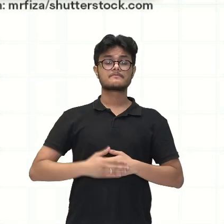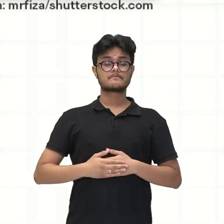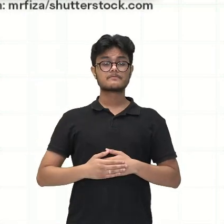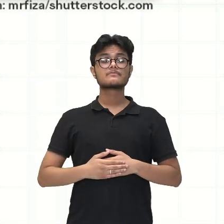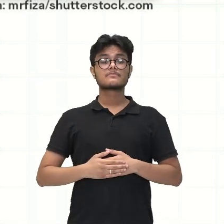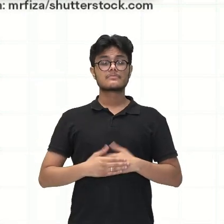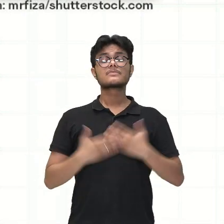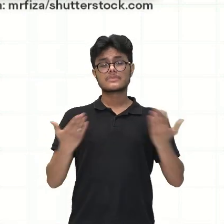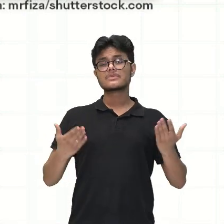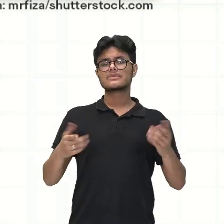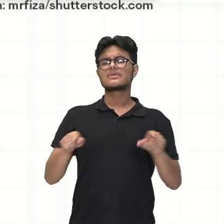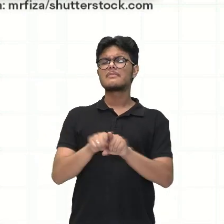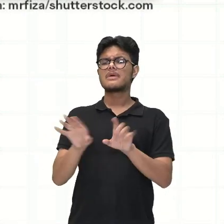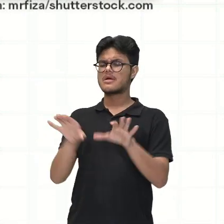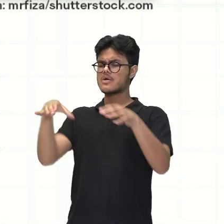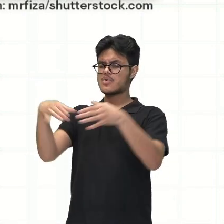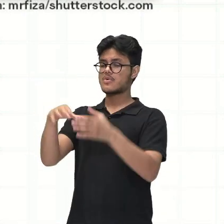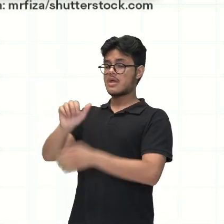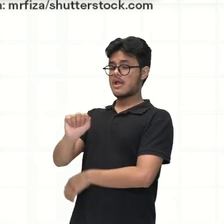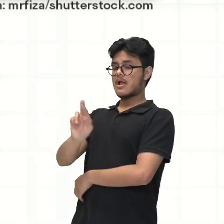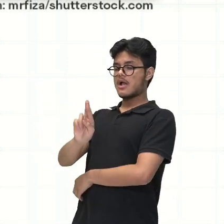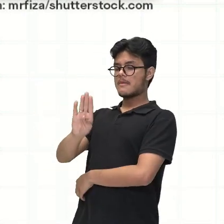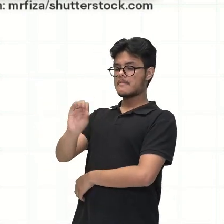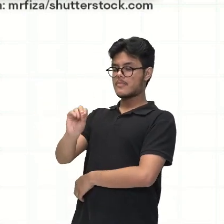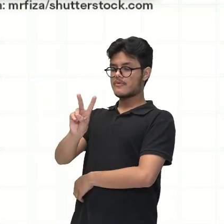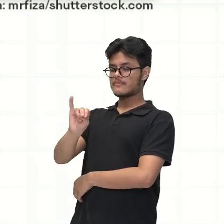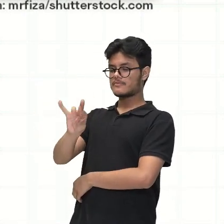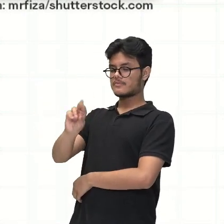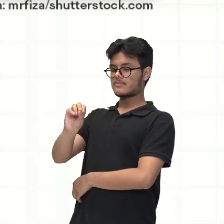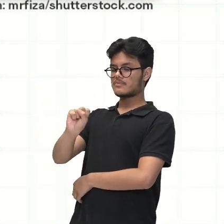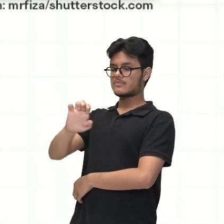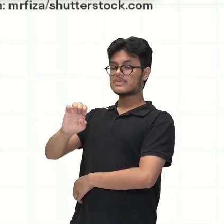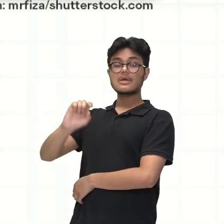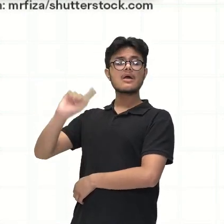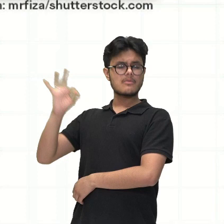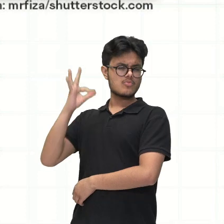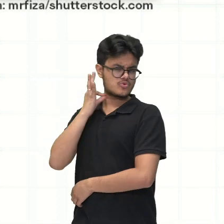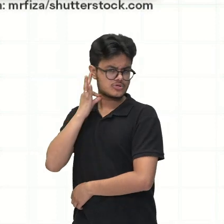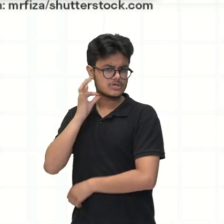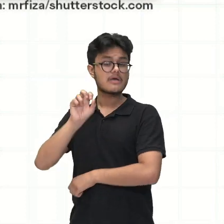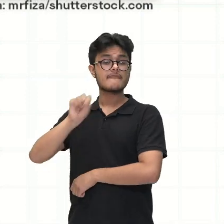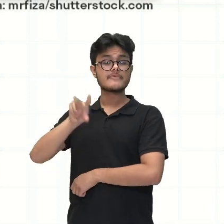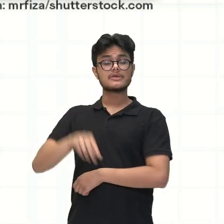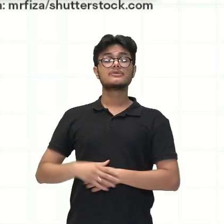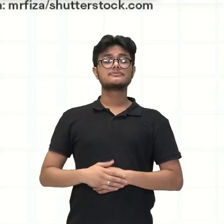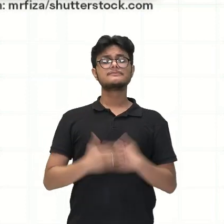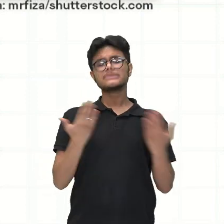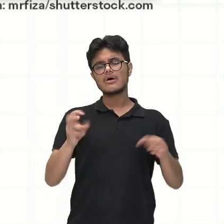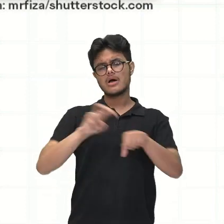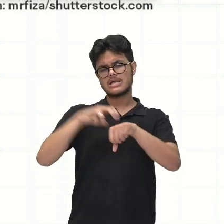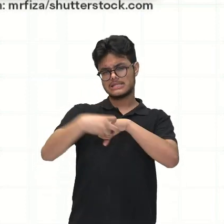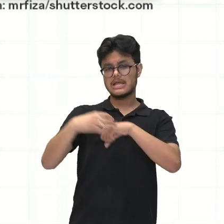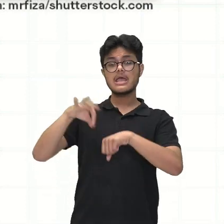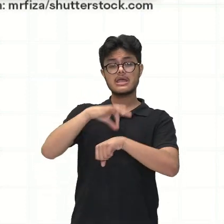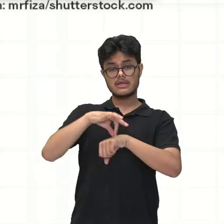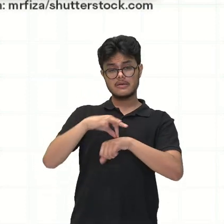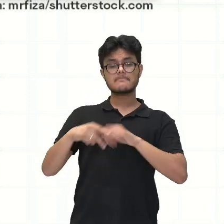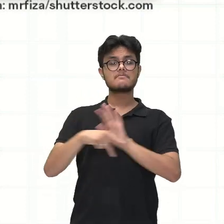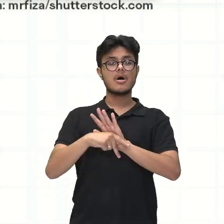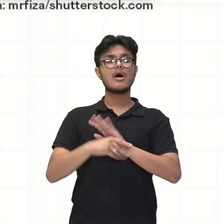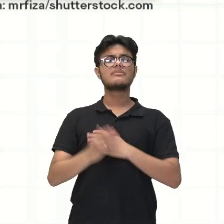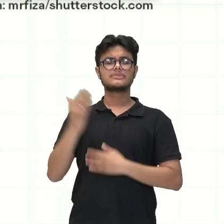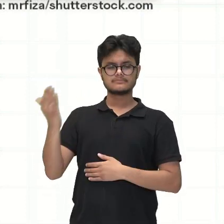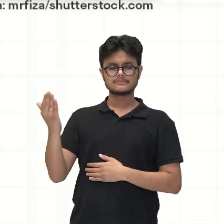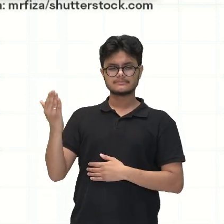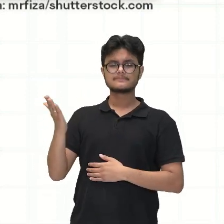também uma arbovirose transmitida aí por mosquito. A dengue, né? Que acho que de